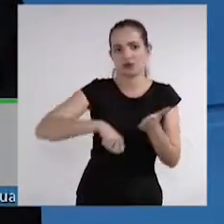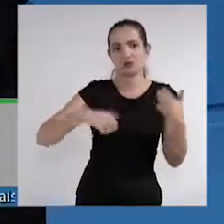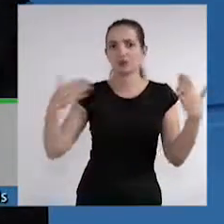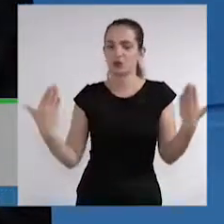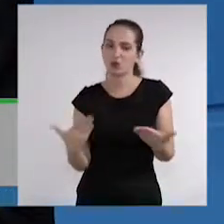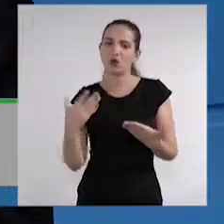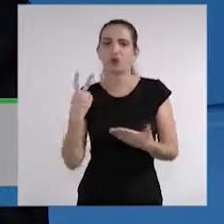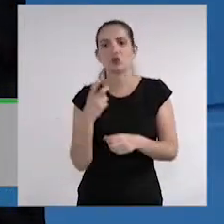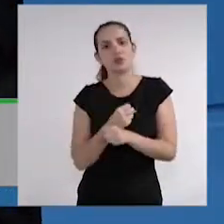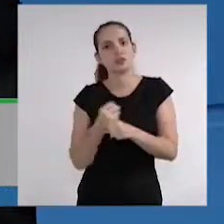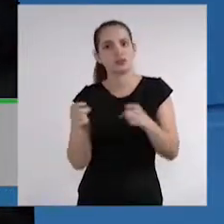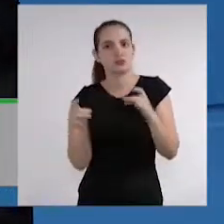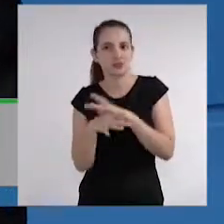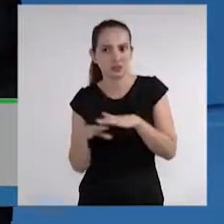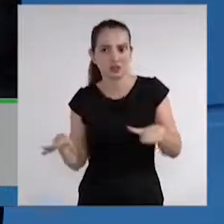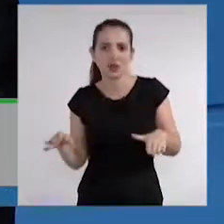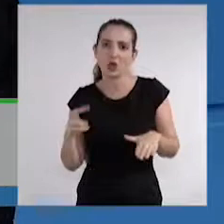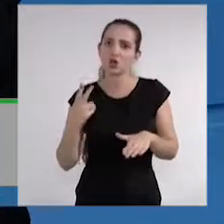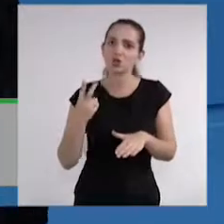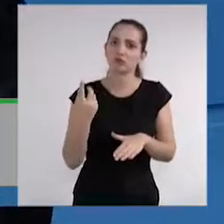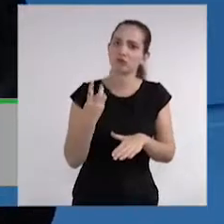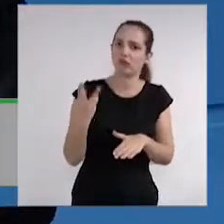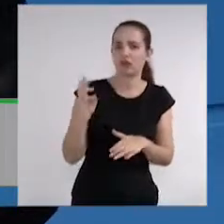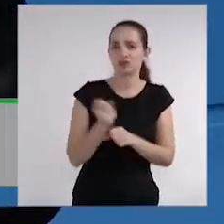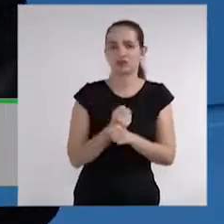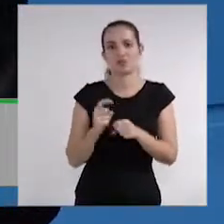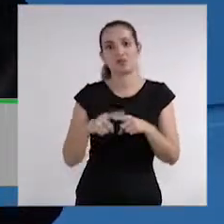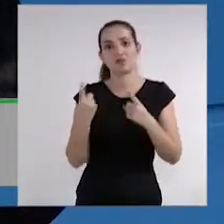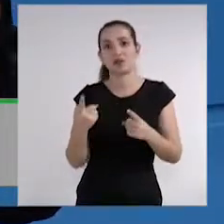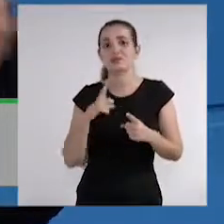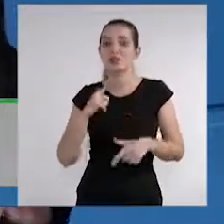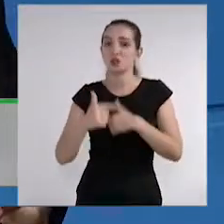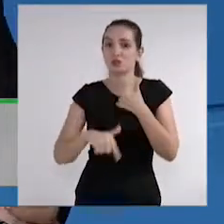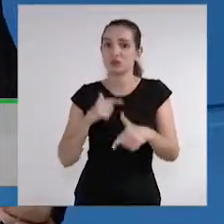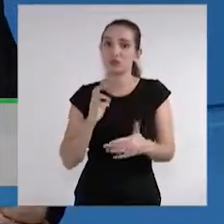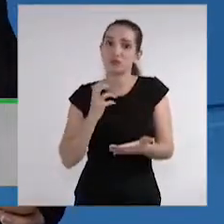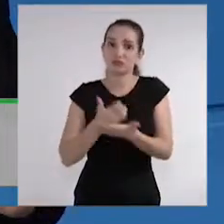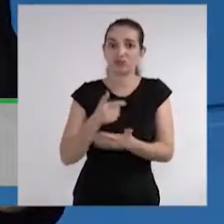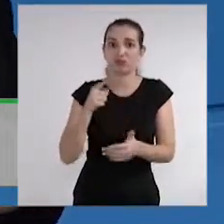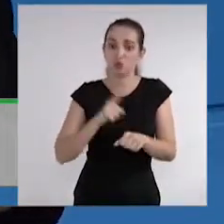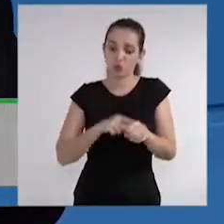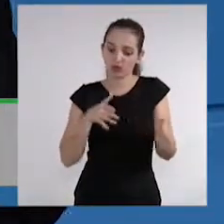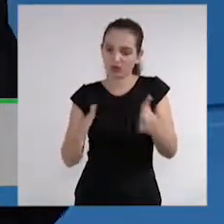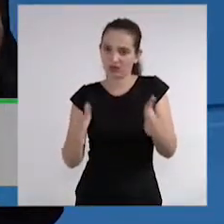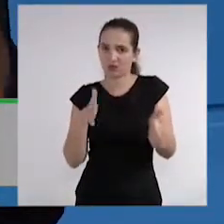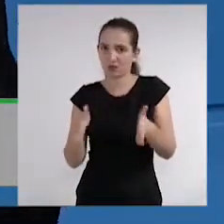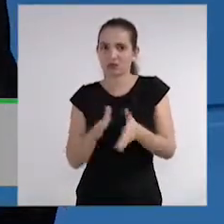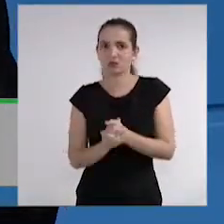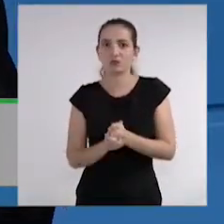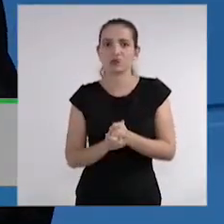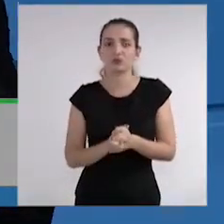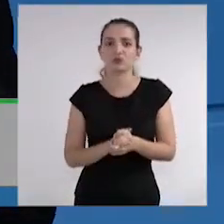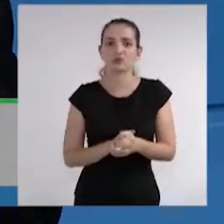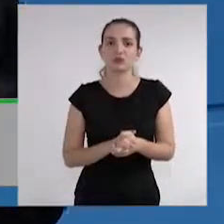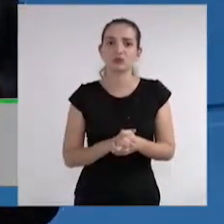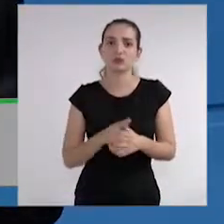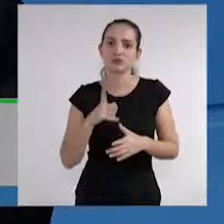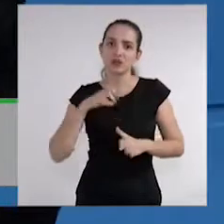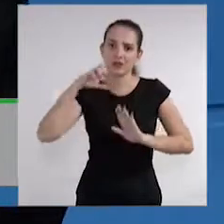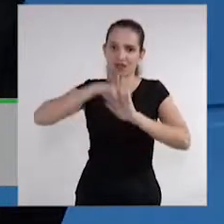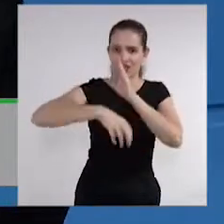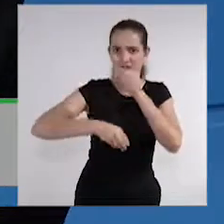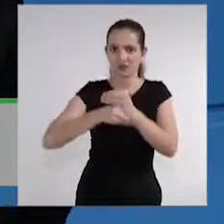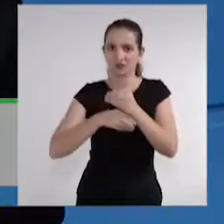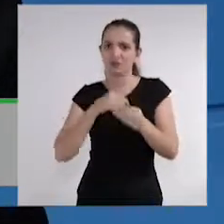com 2 anos e 3 anos, mas o exercício orçamentário que ela foi contratada é naquele período que relacionado à emenda, por